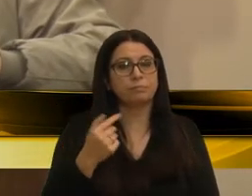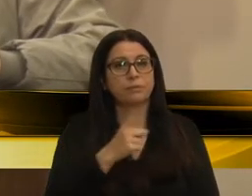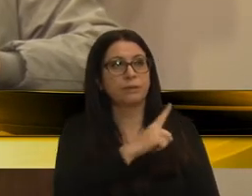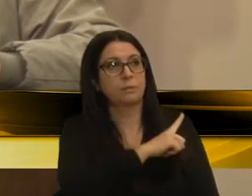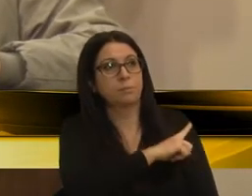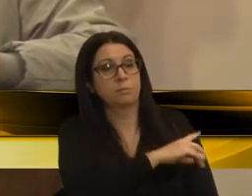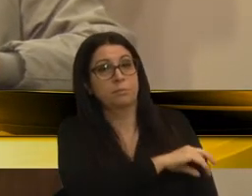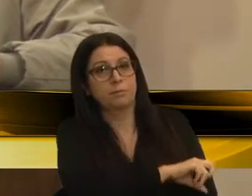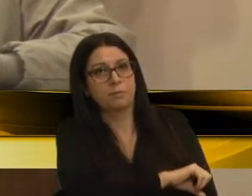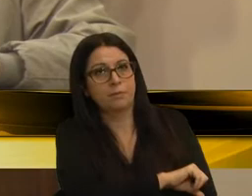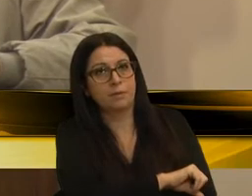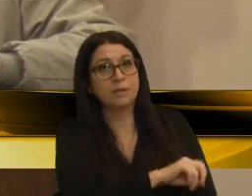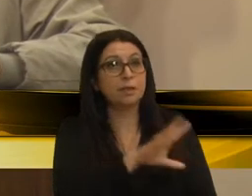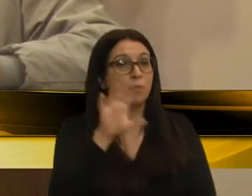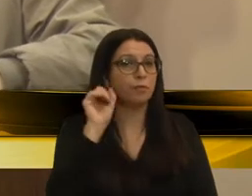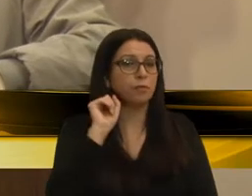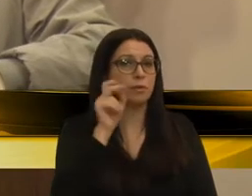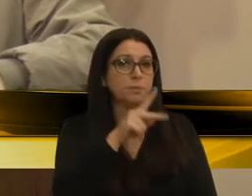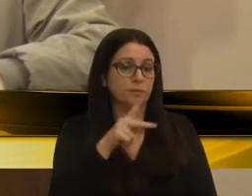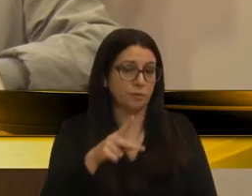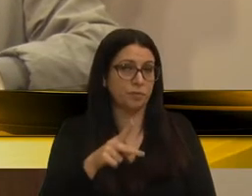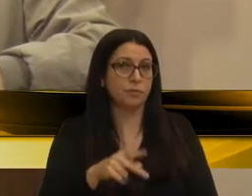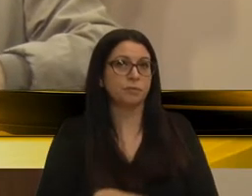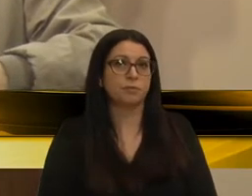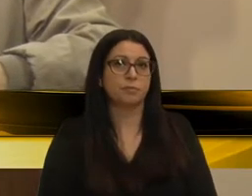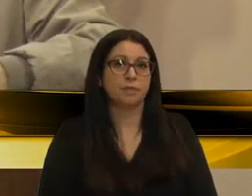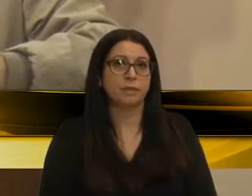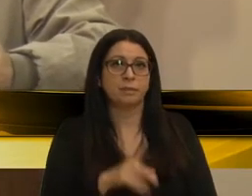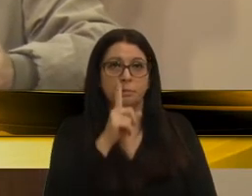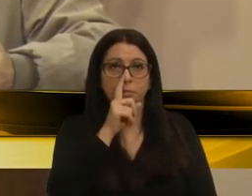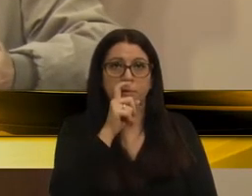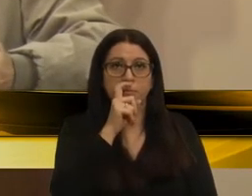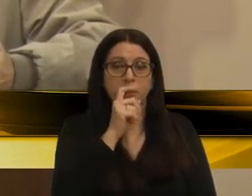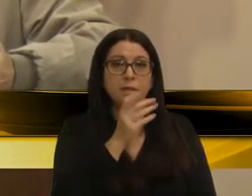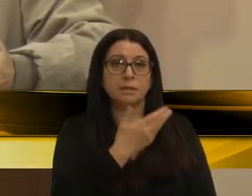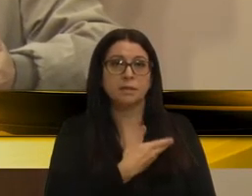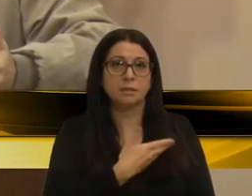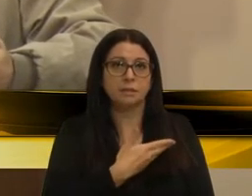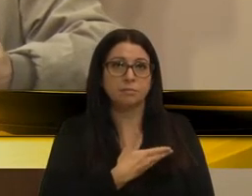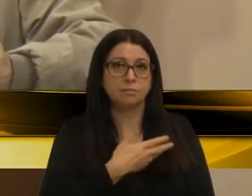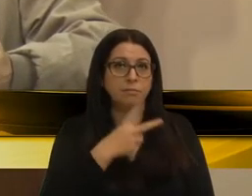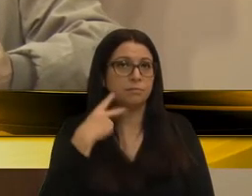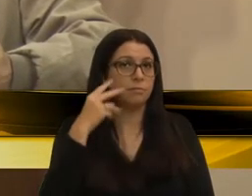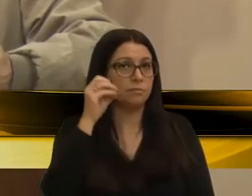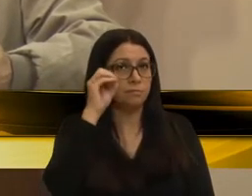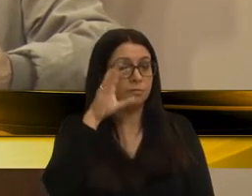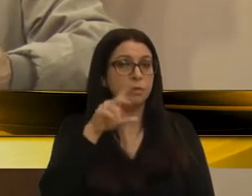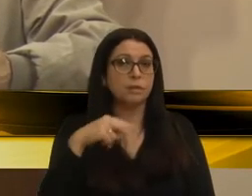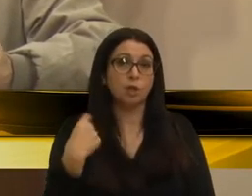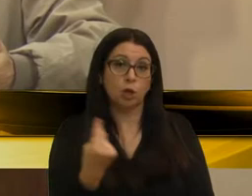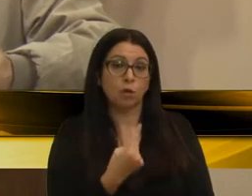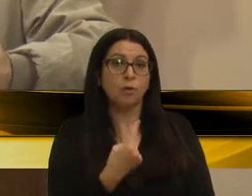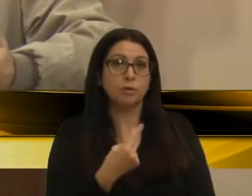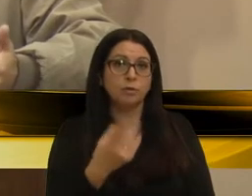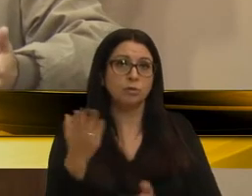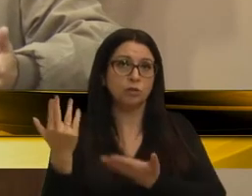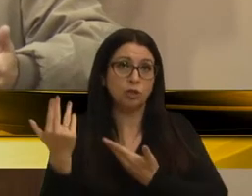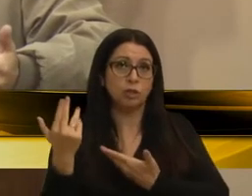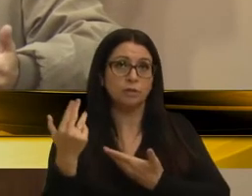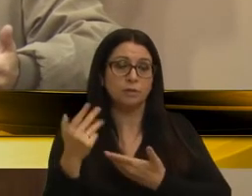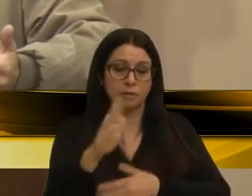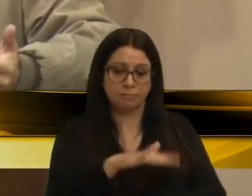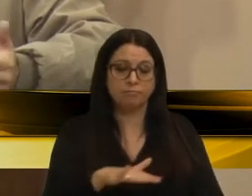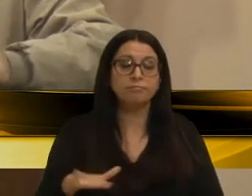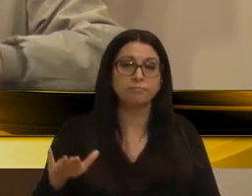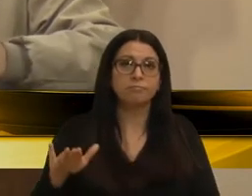fundamental, eu ouvia dos meus professores, dos meus pais, dos amigos, vereador Fiuza, que nós, jovens,